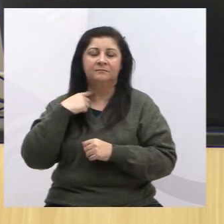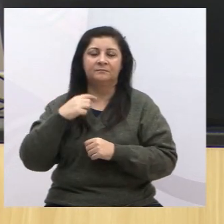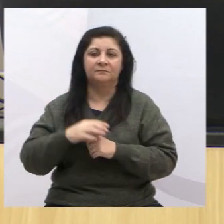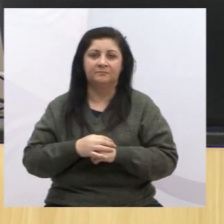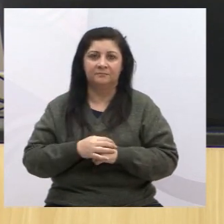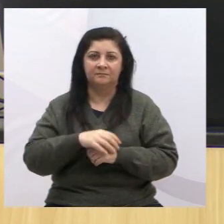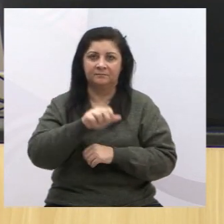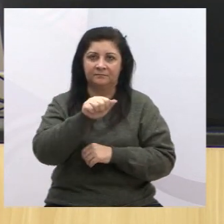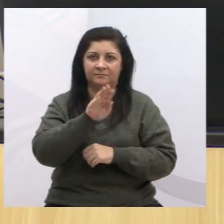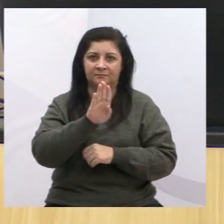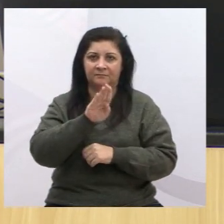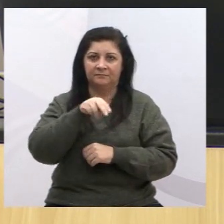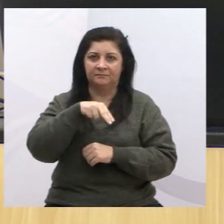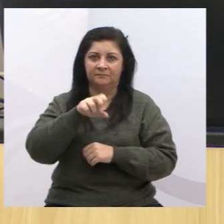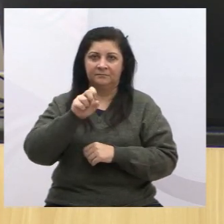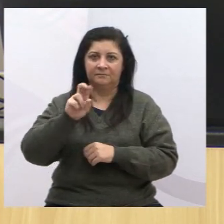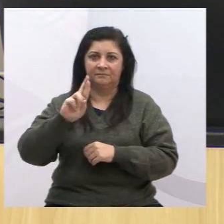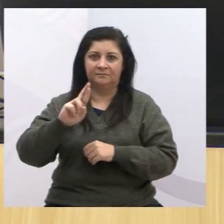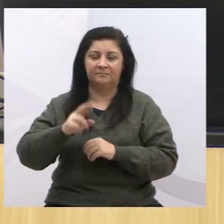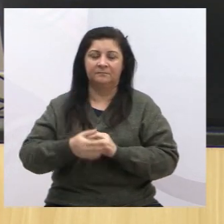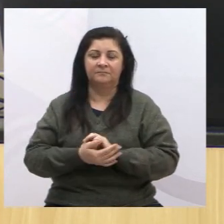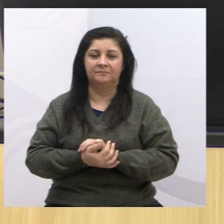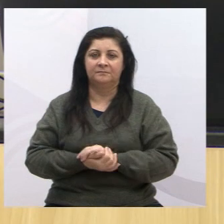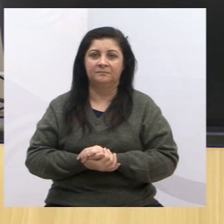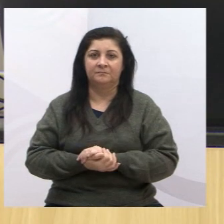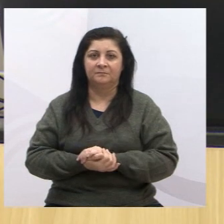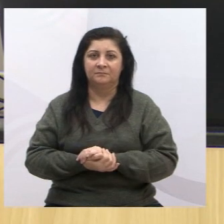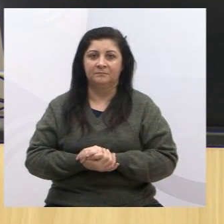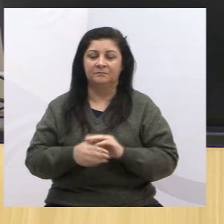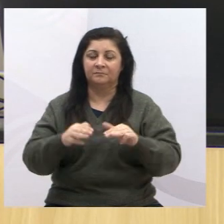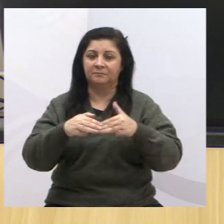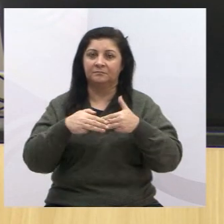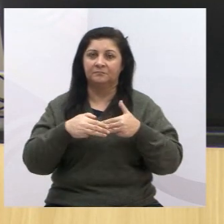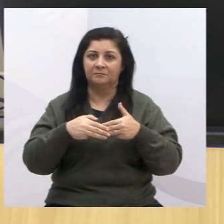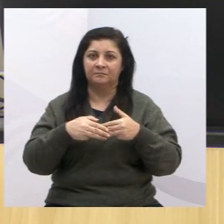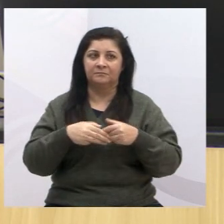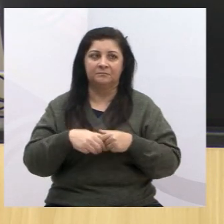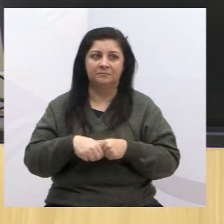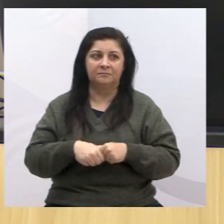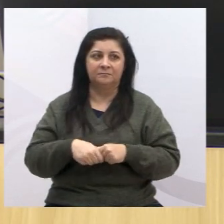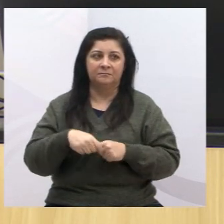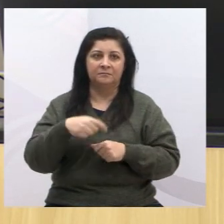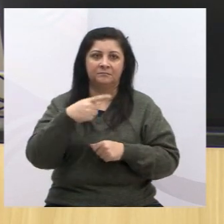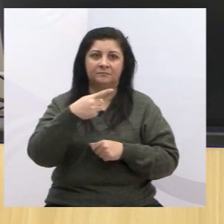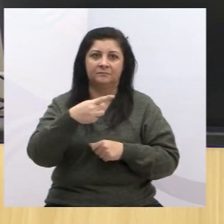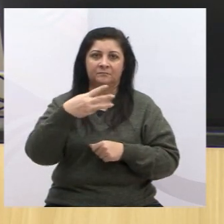Autoria Abner de Madureira. Moção nome 134.